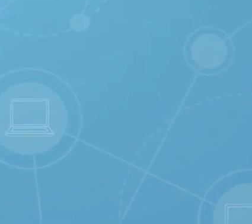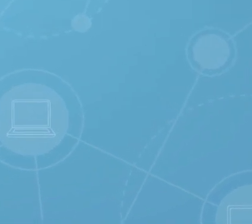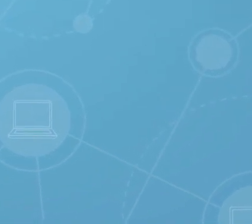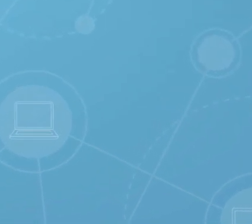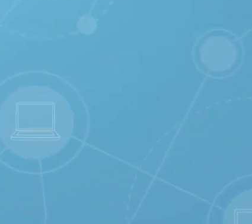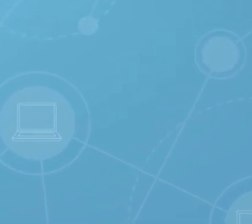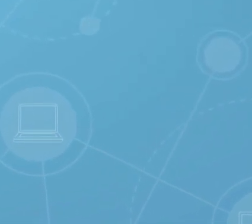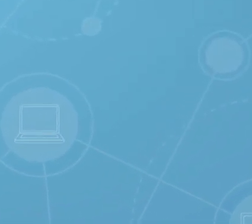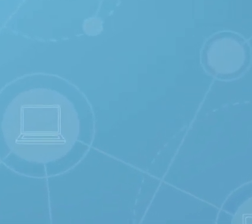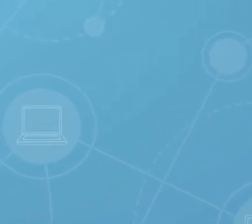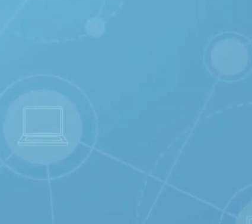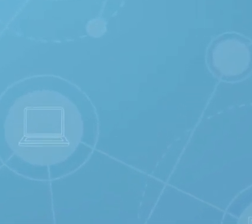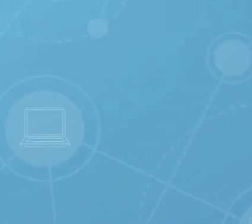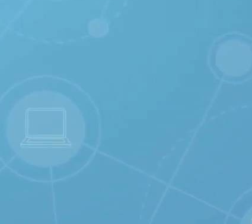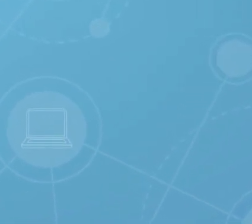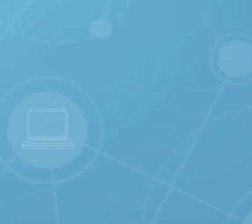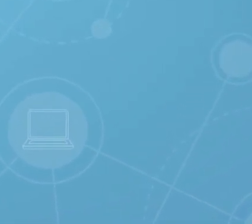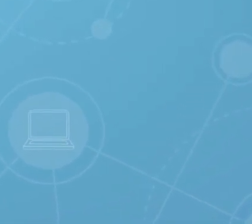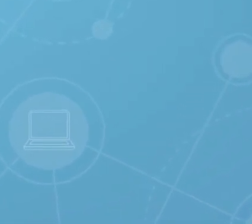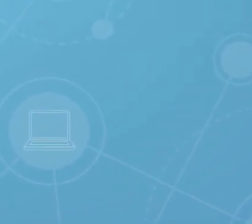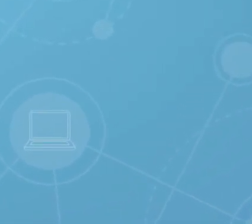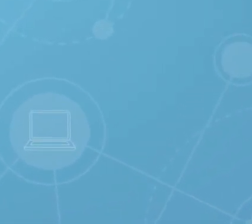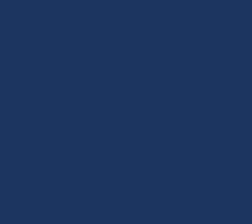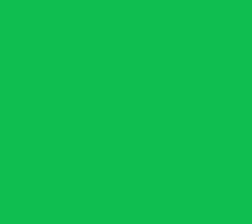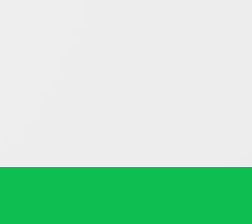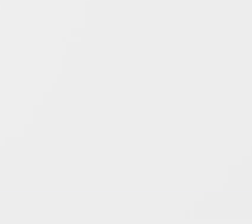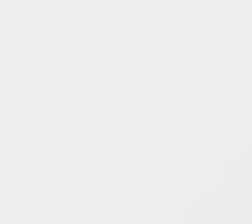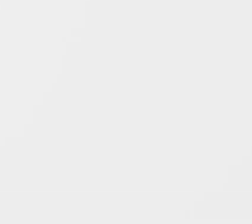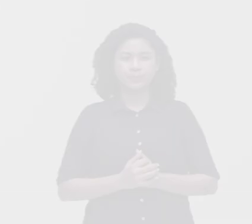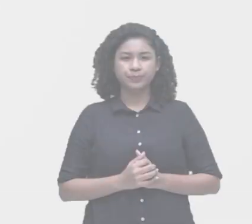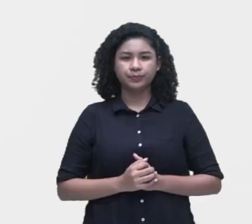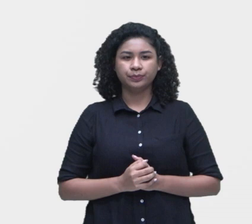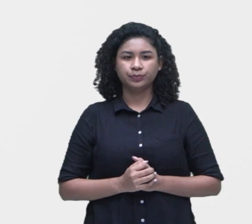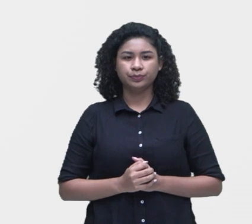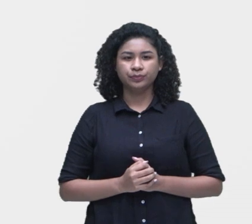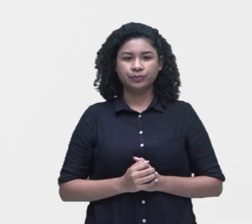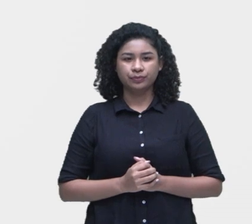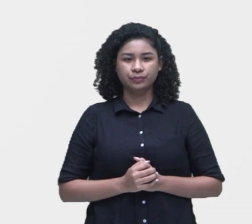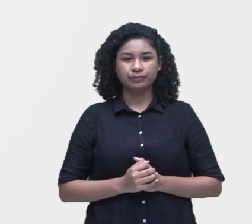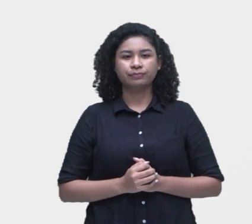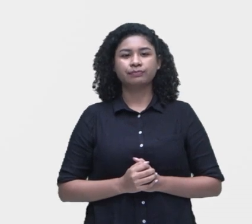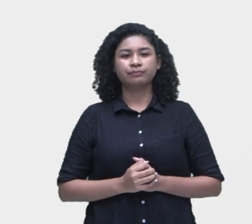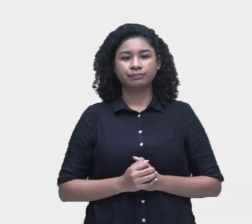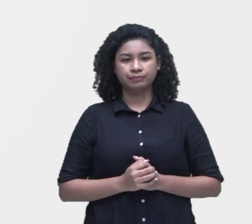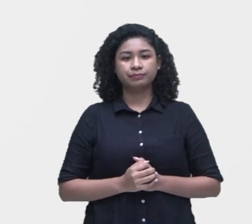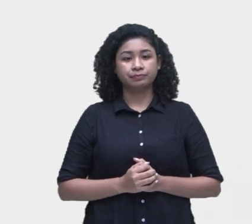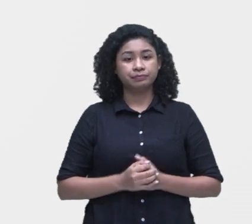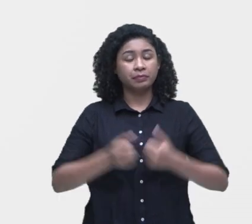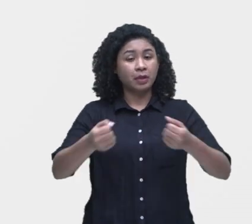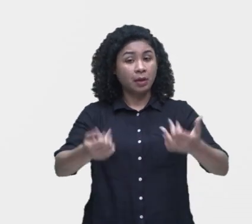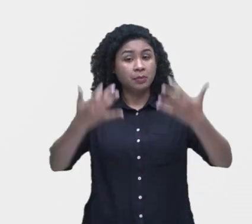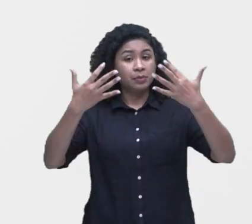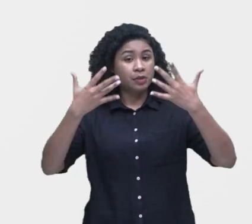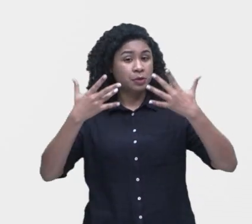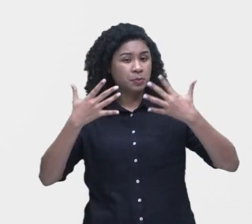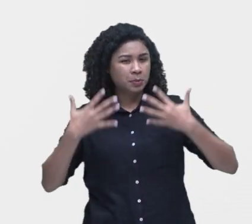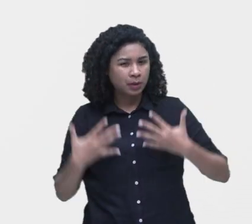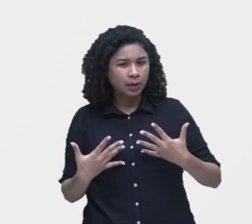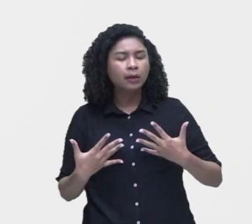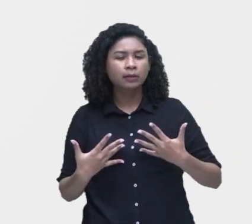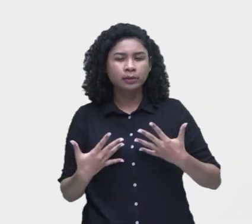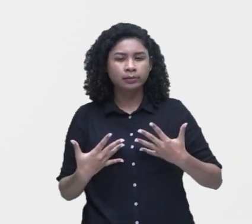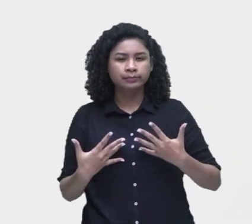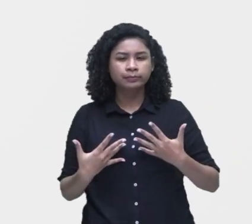Então, Então, explique a diferença